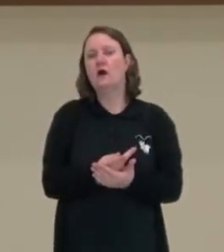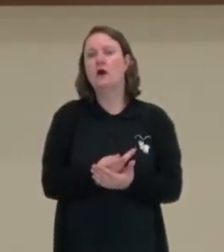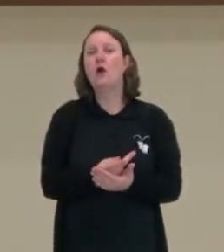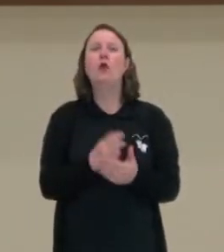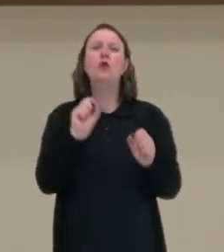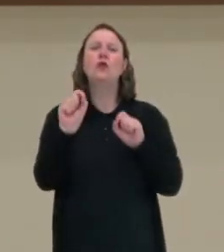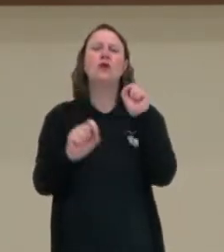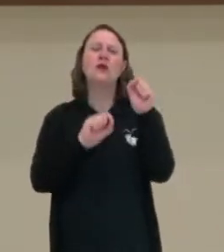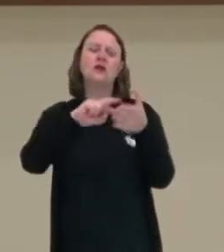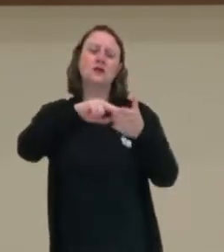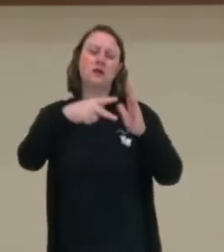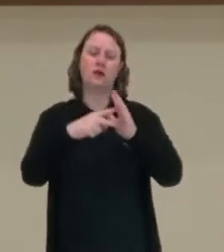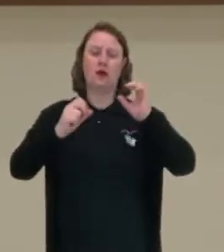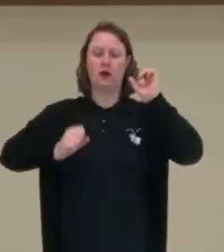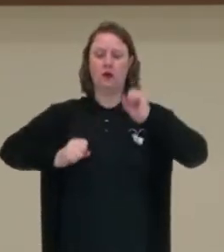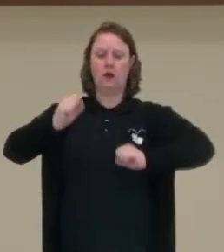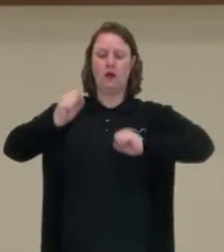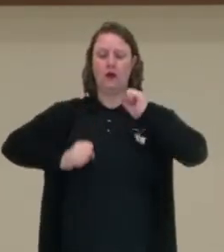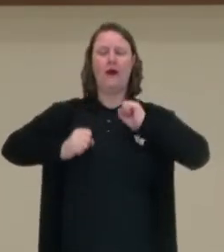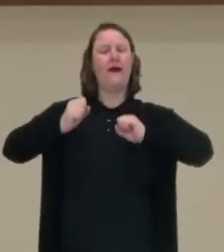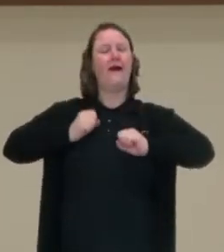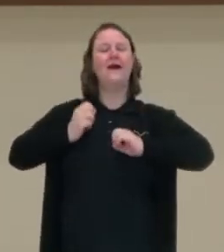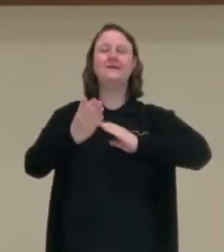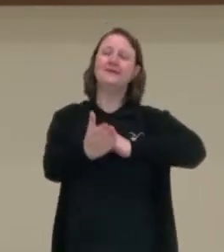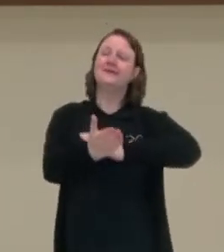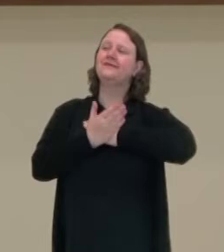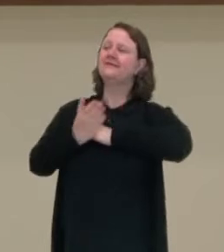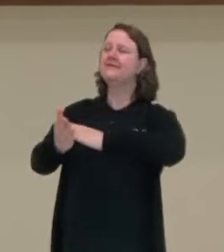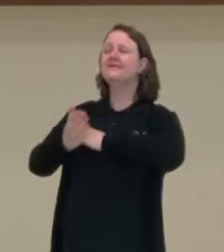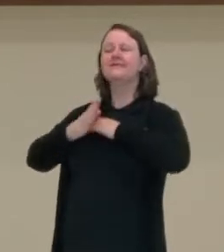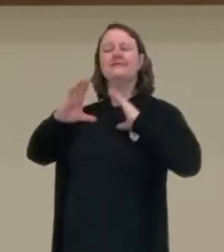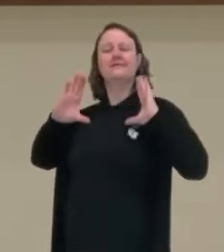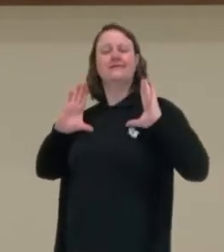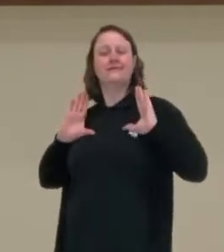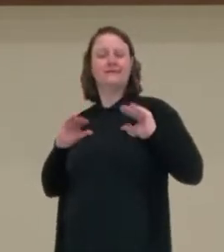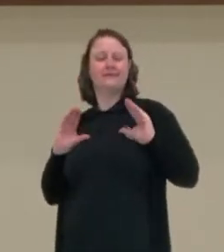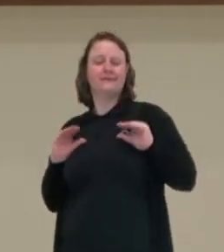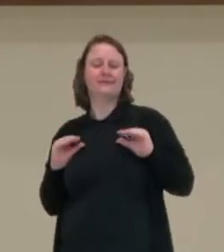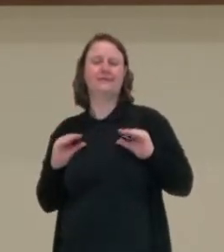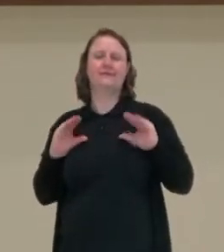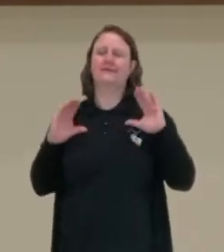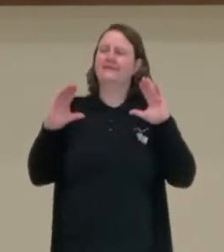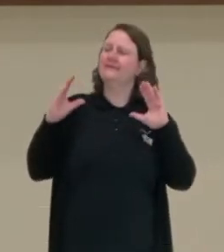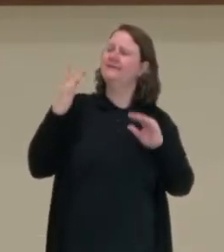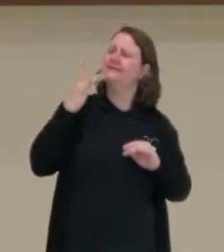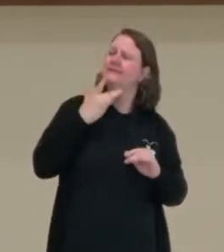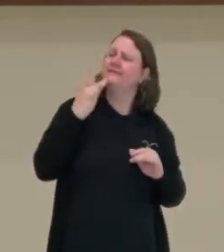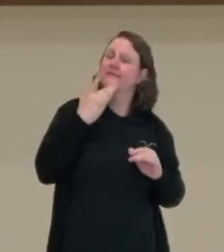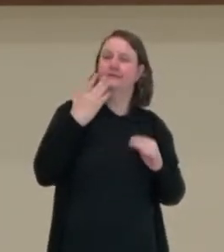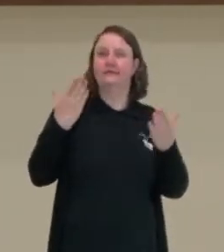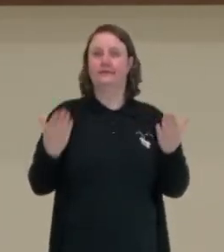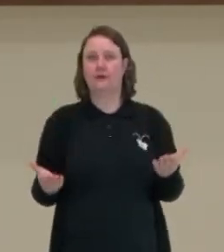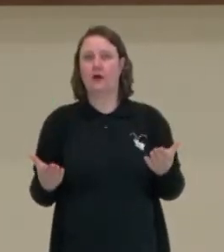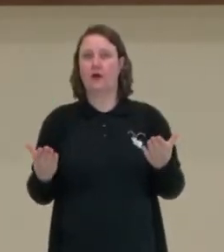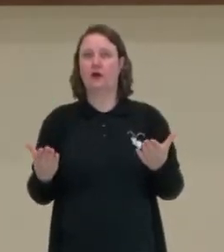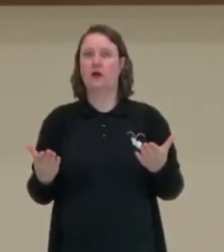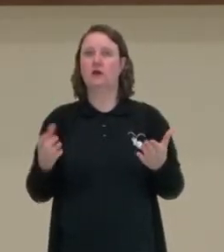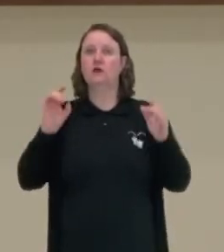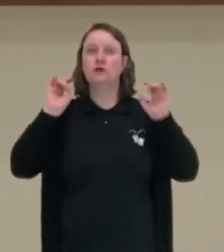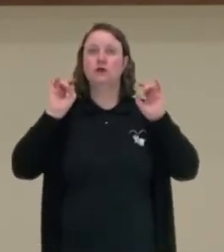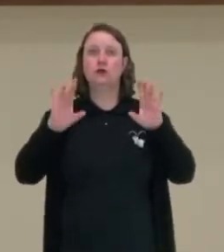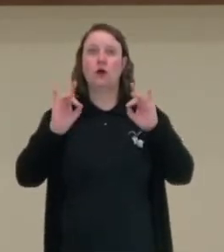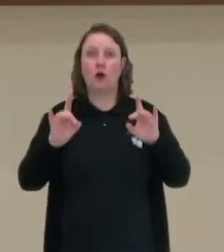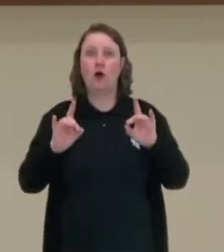conforto. E o que faz o conforto? Explora o meio ambiente. Qual é o desafio do novo século? Conforto